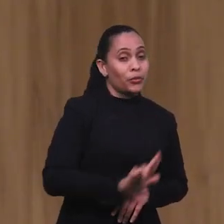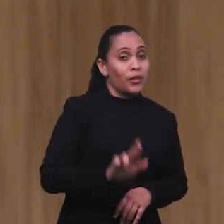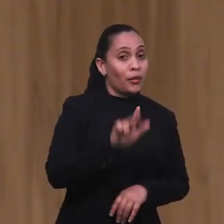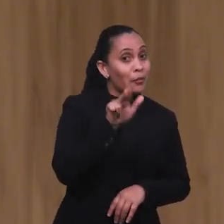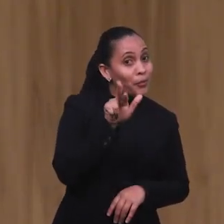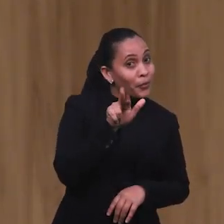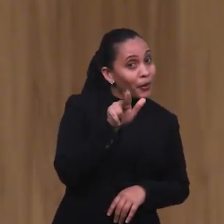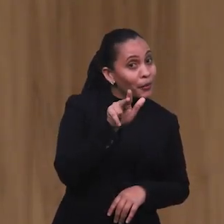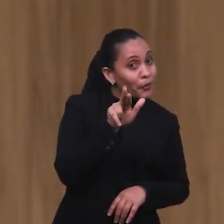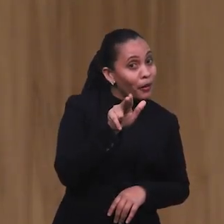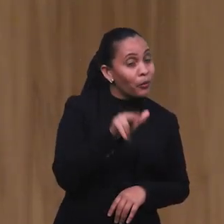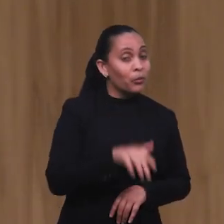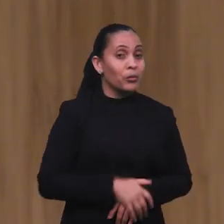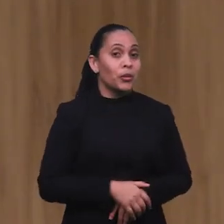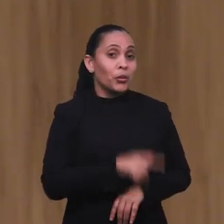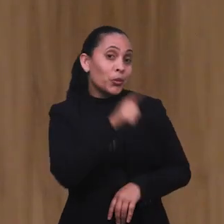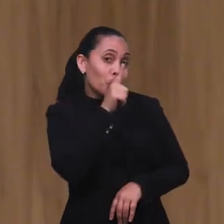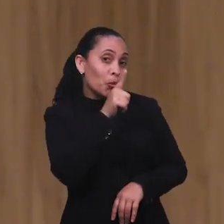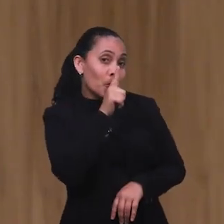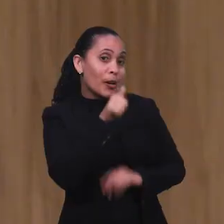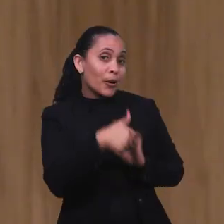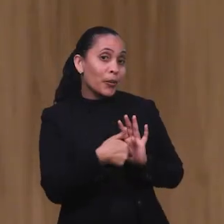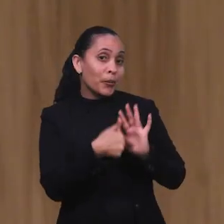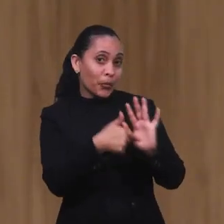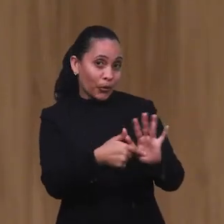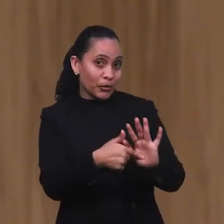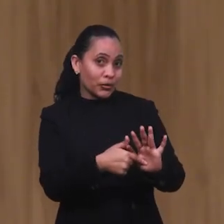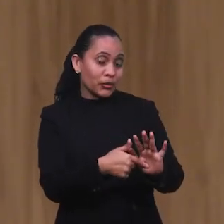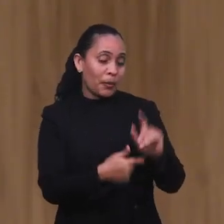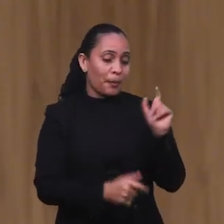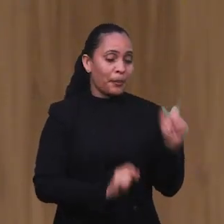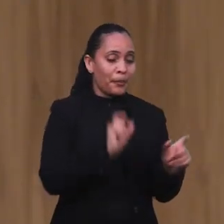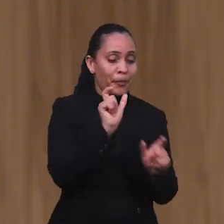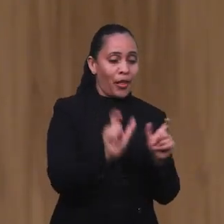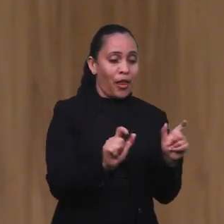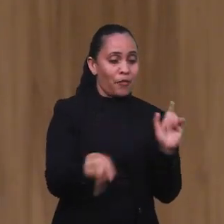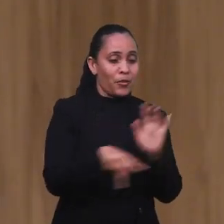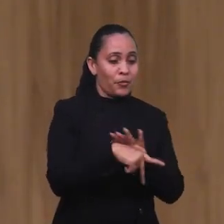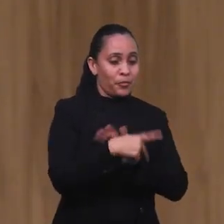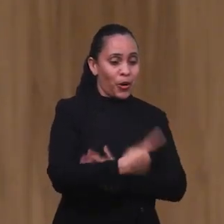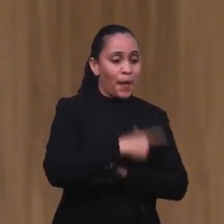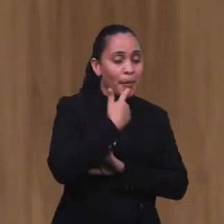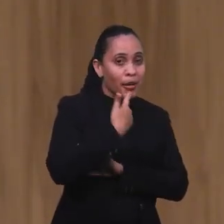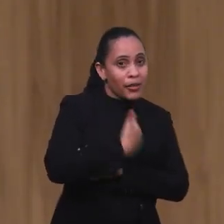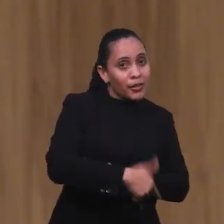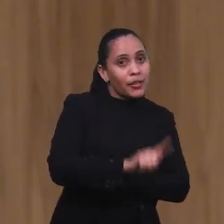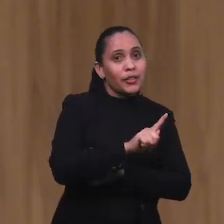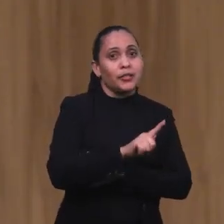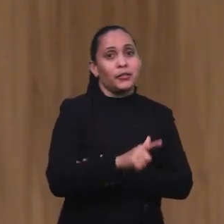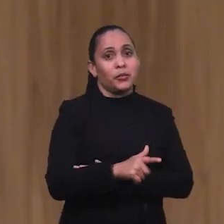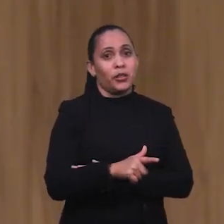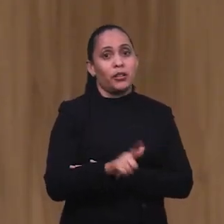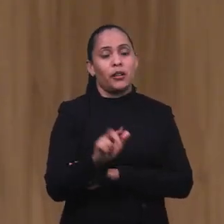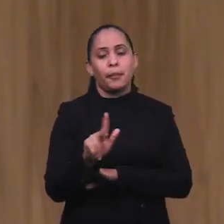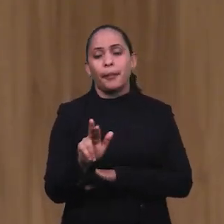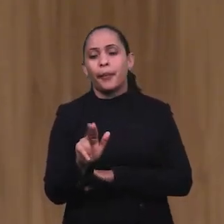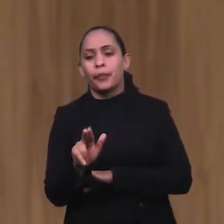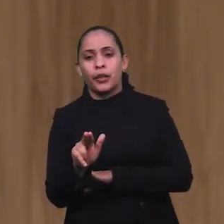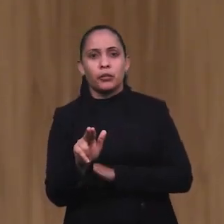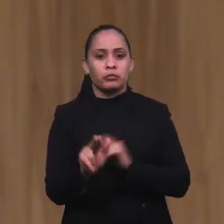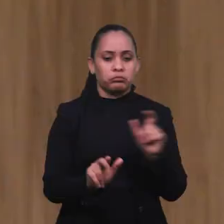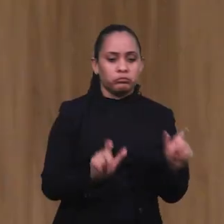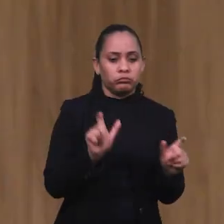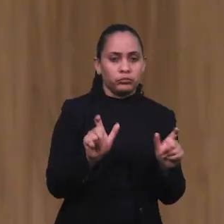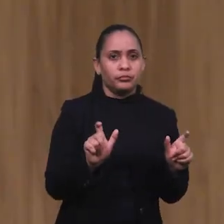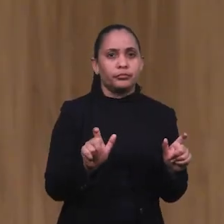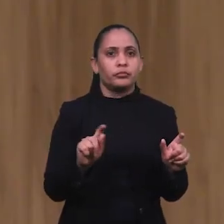a palavra, por exemplo, adelphi e anépolis, anepsius, isso aqui é para primos.